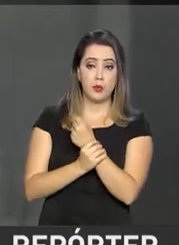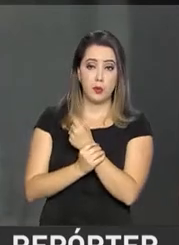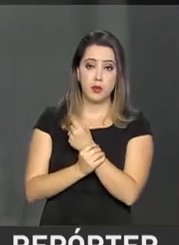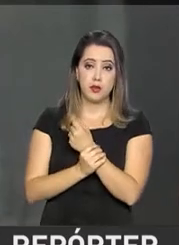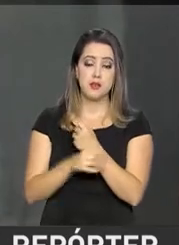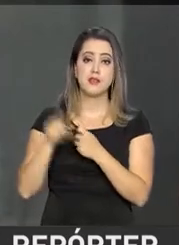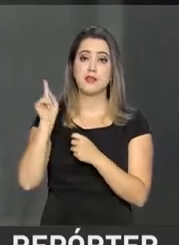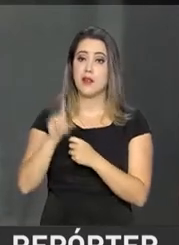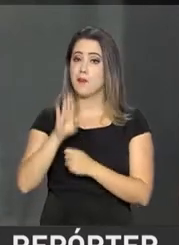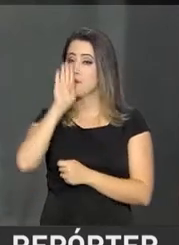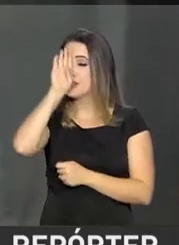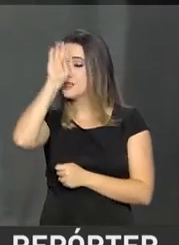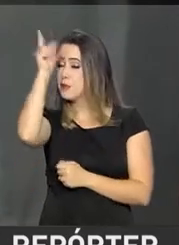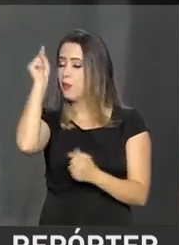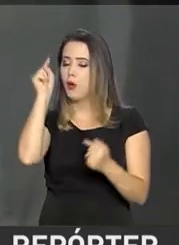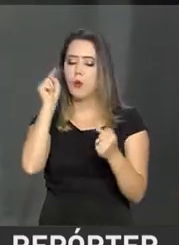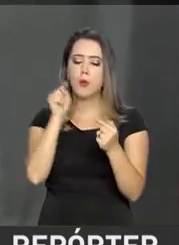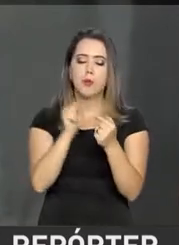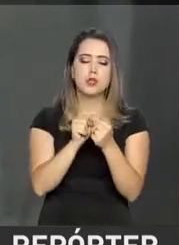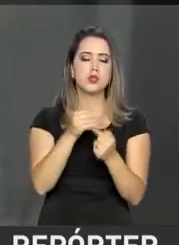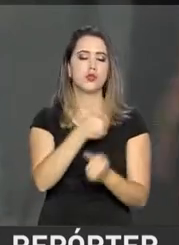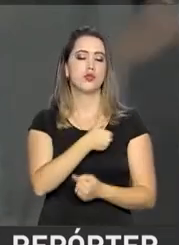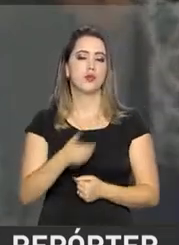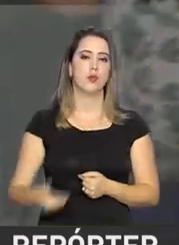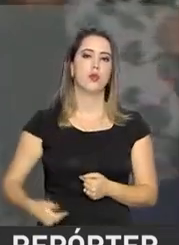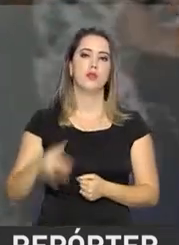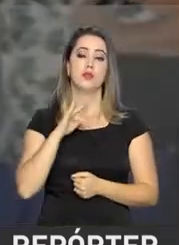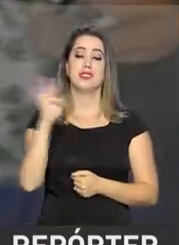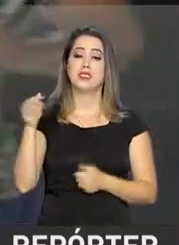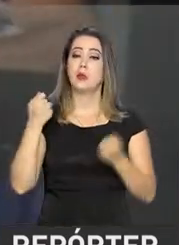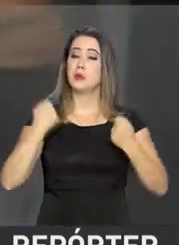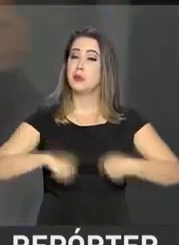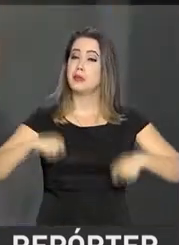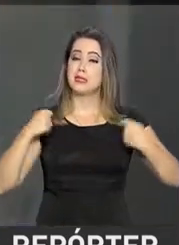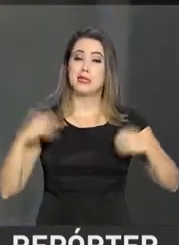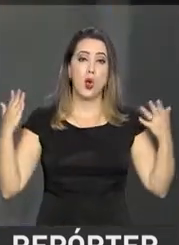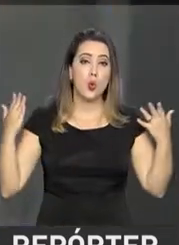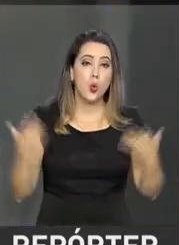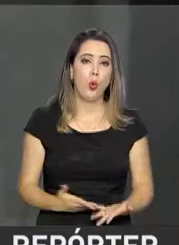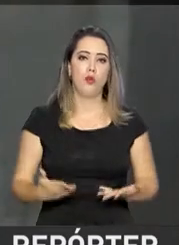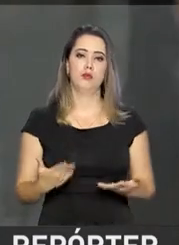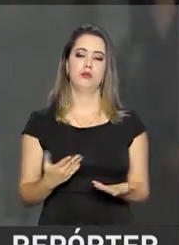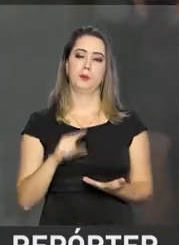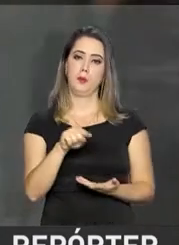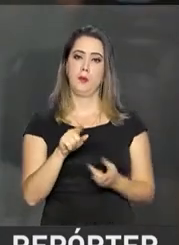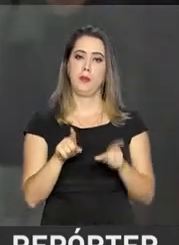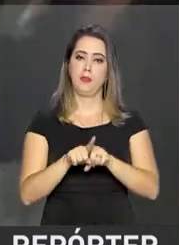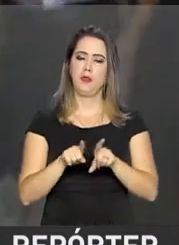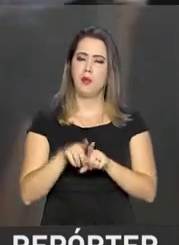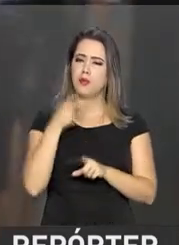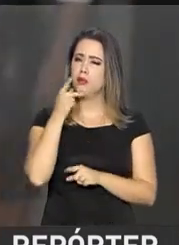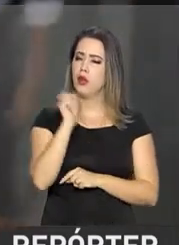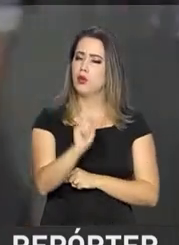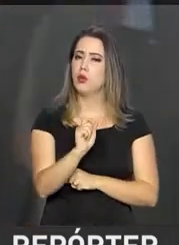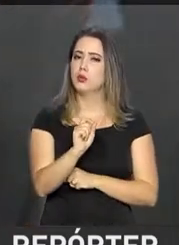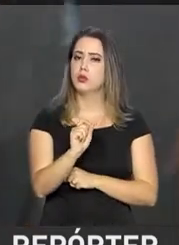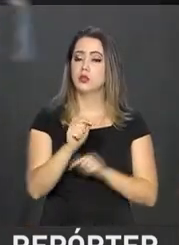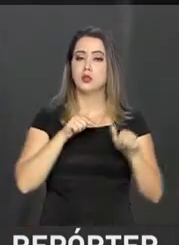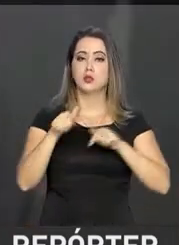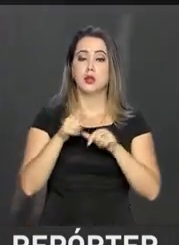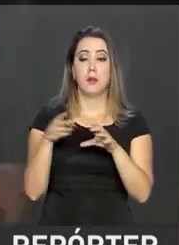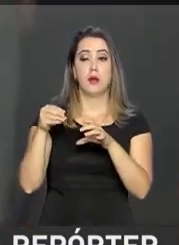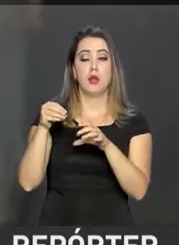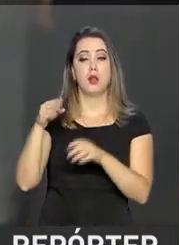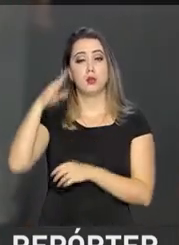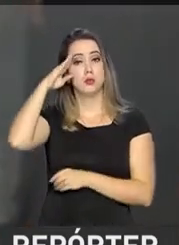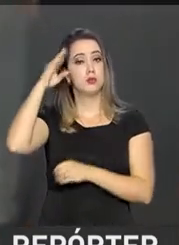prioridade nacional e também uma questão de urgência, urgência nacional. Ele destacou aí que as ações das Forças Armadas lá